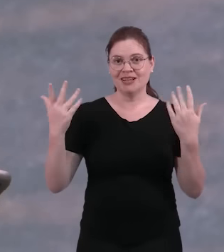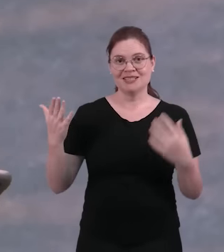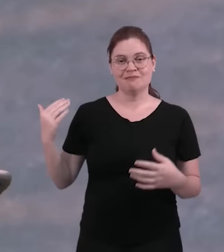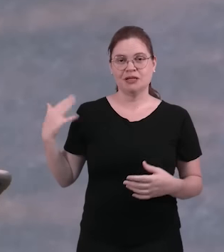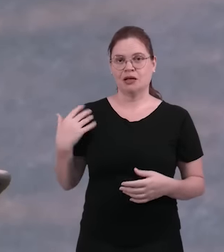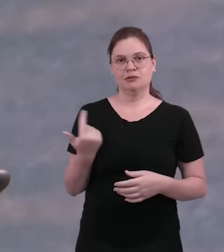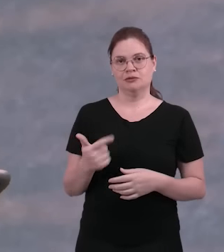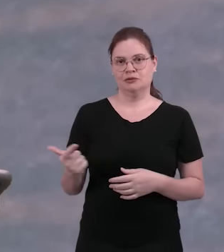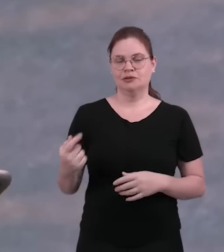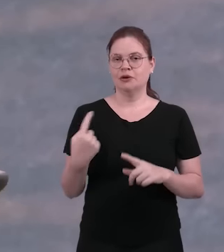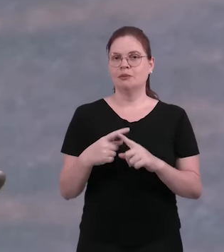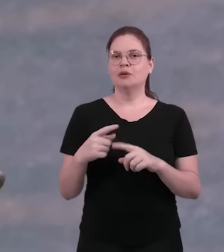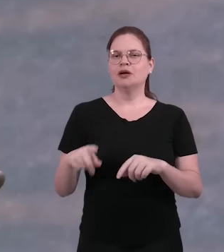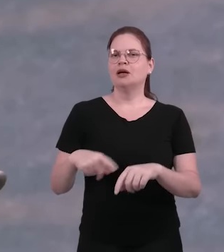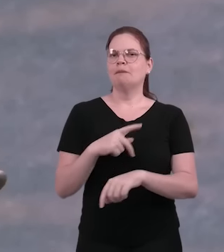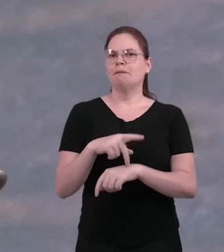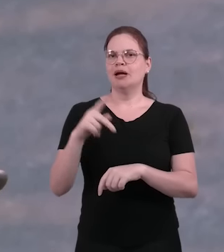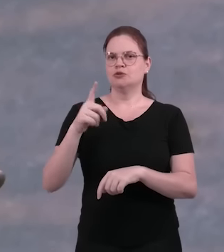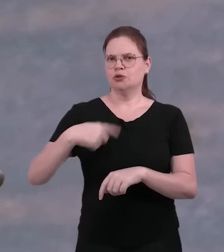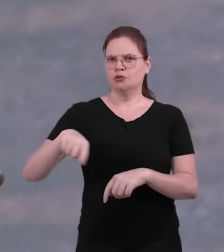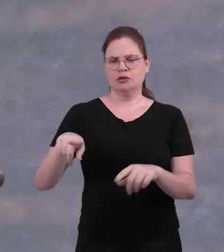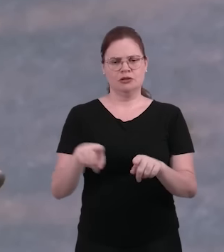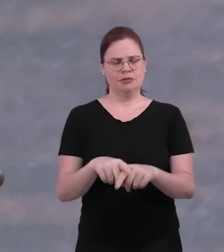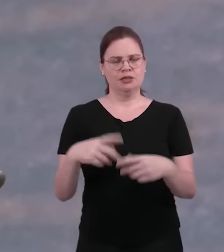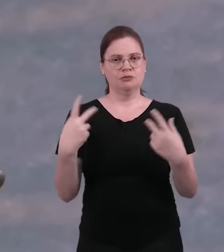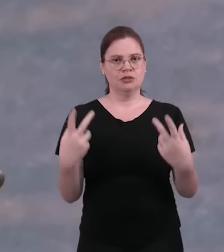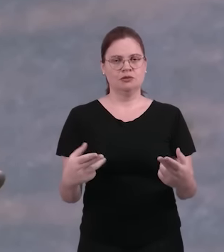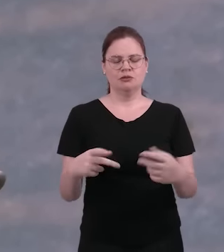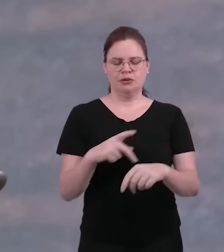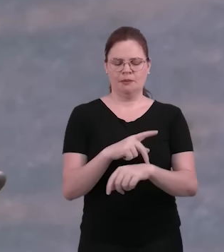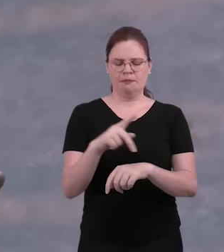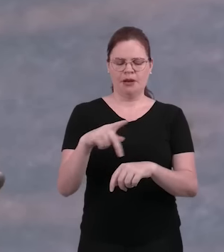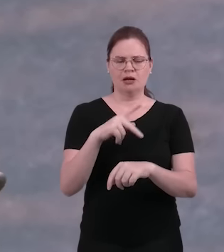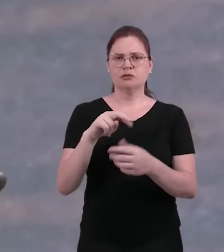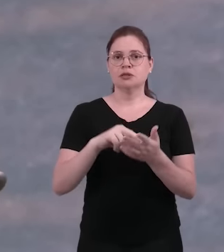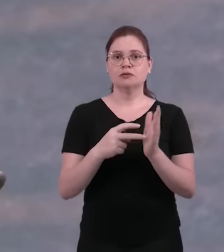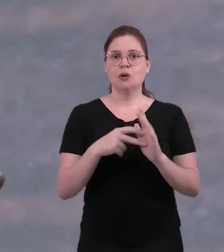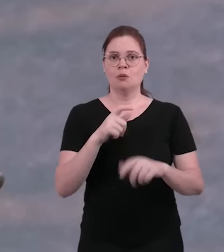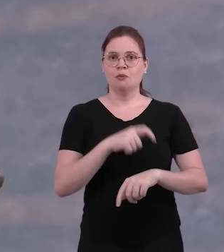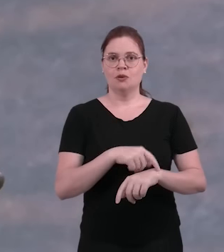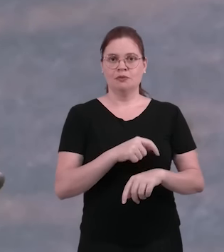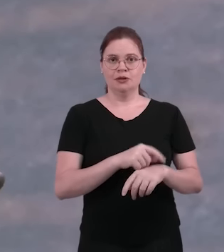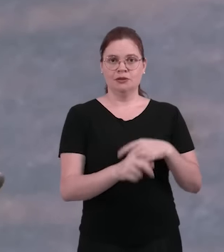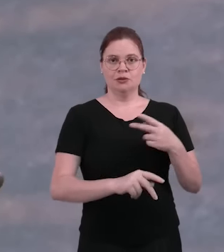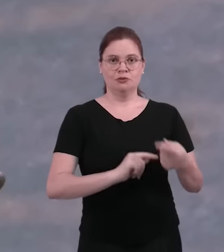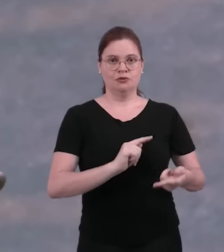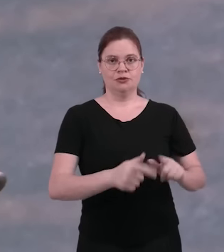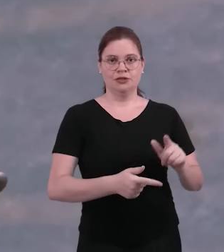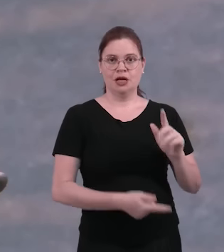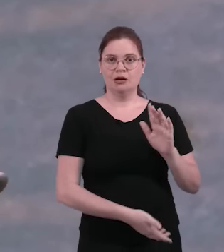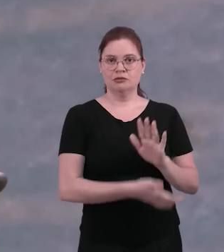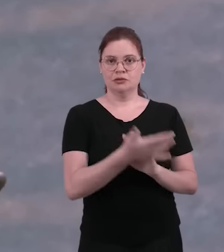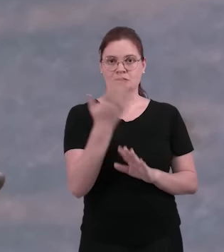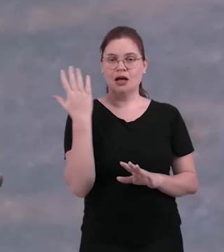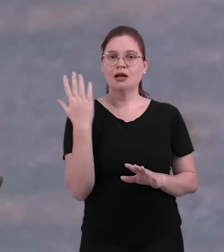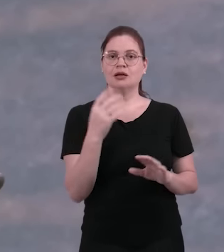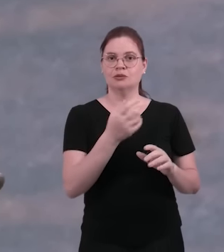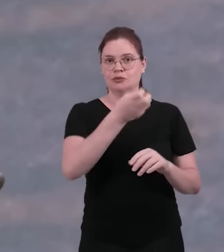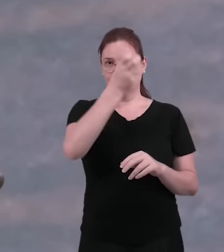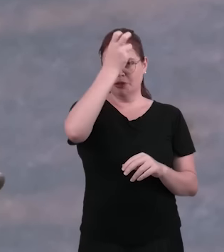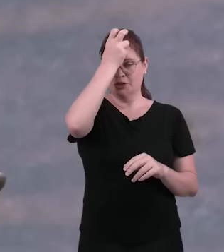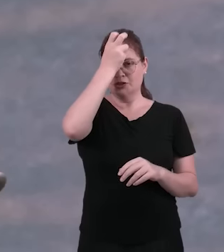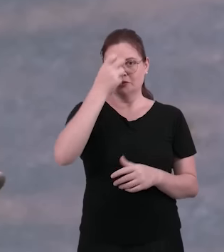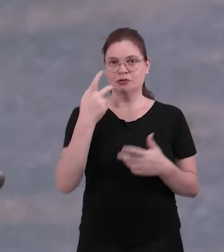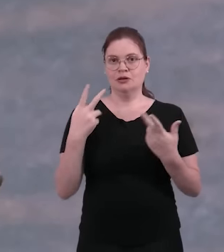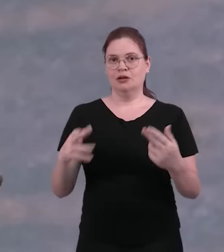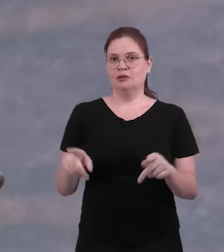da saída, é a festa da passagem, ou é a festa onde o Senhor vai abrir o caminho para